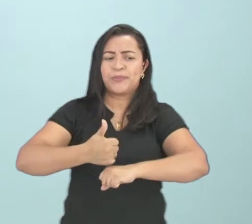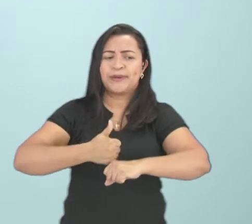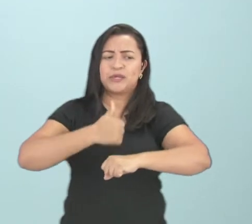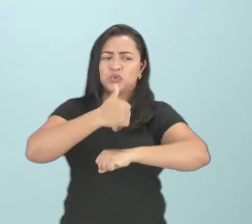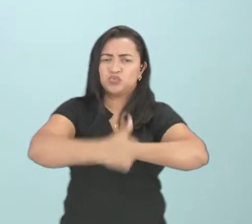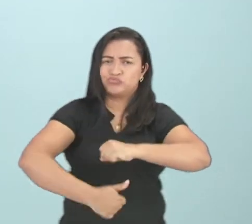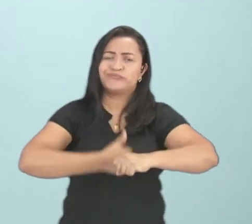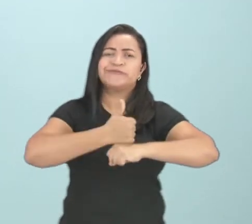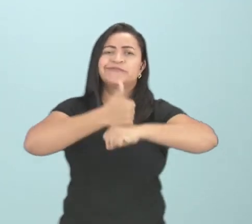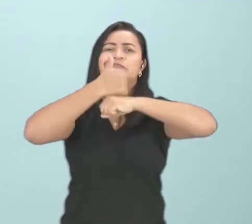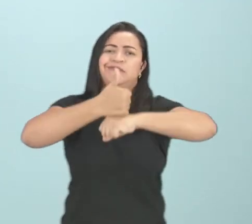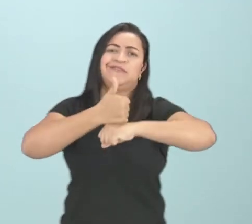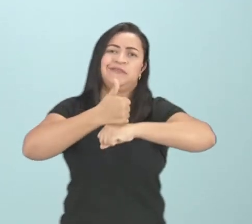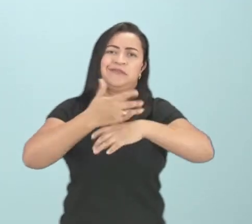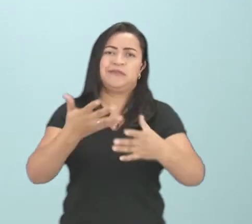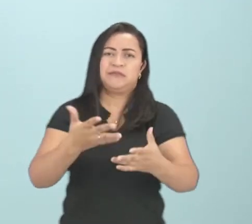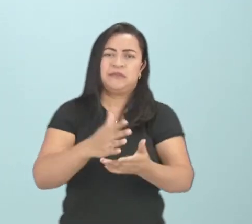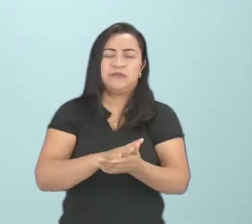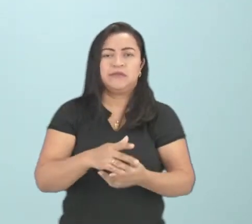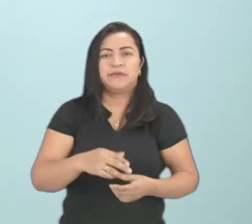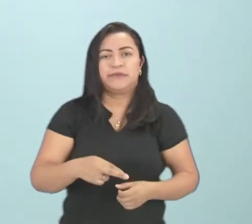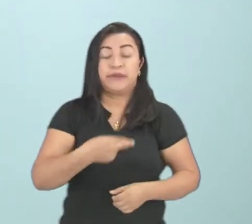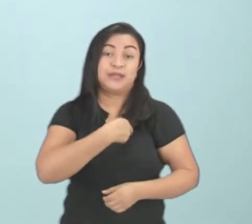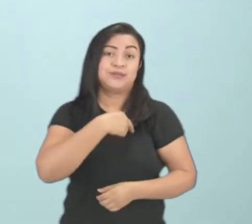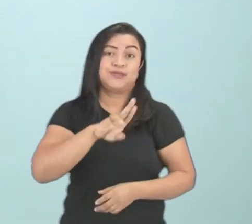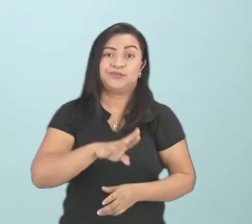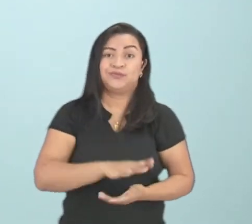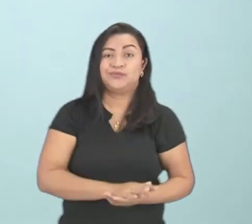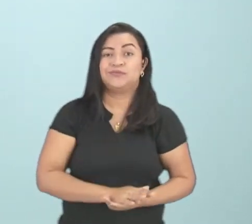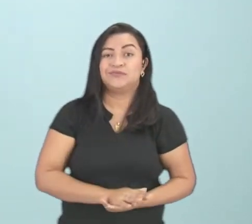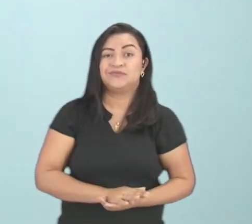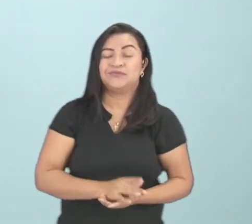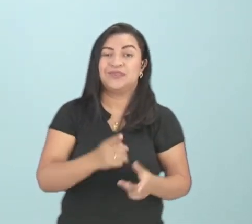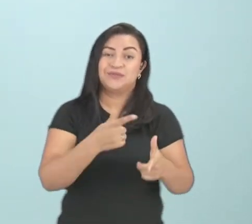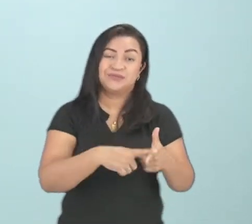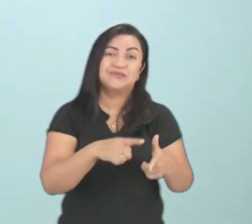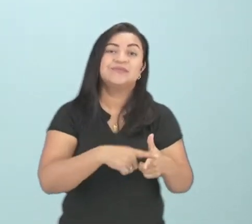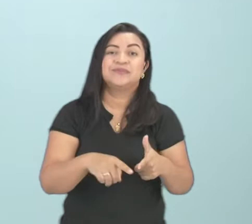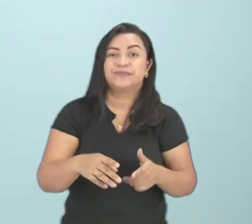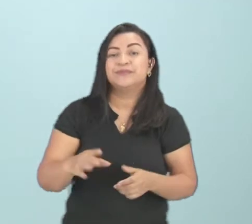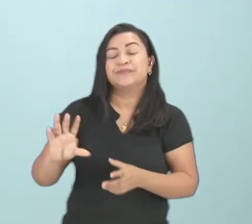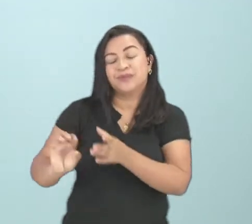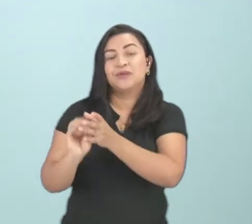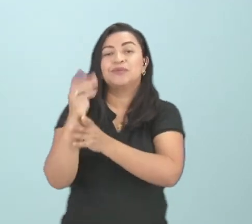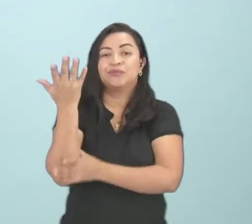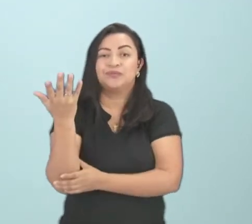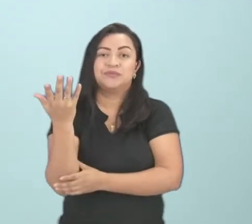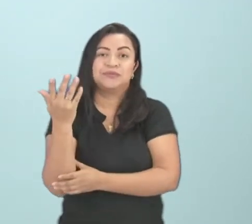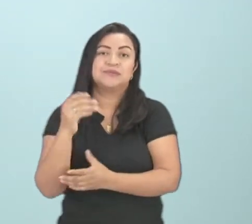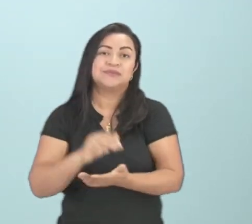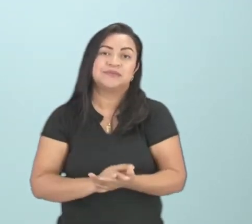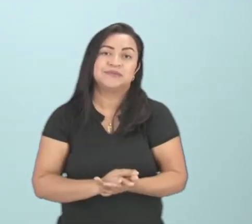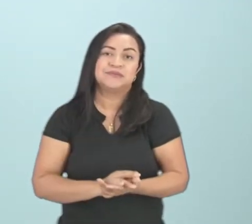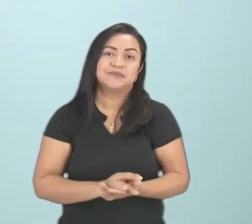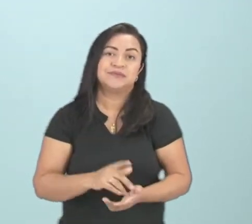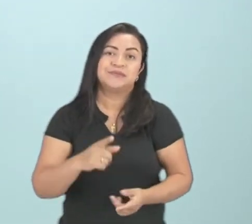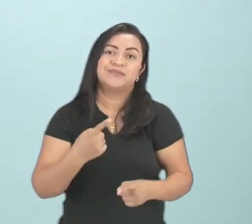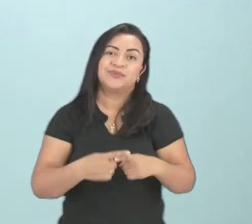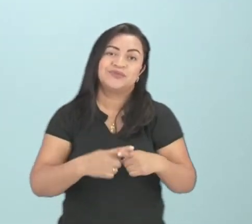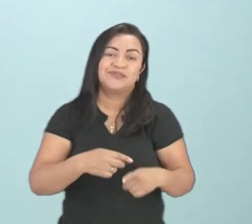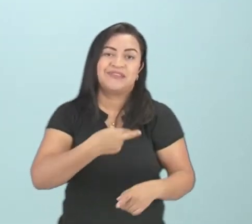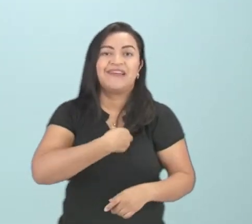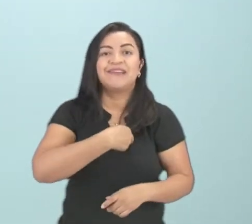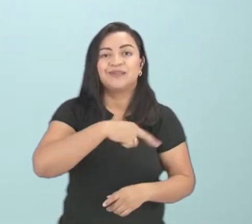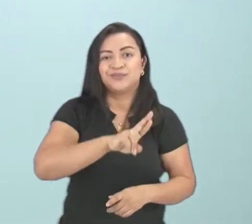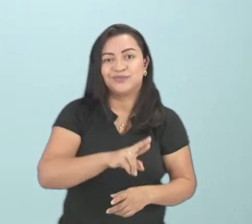e aí a situação que envolve ele é constrangedora, né, até para aqueles que praticam aquela religião.